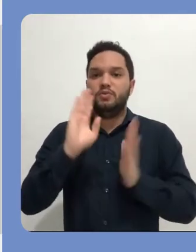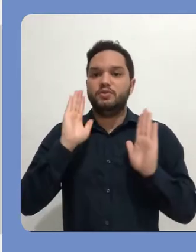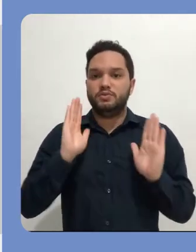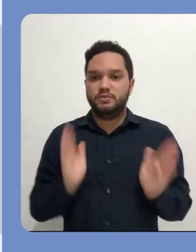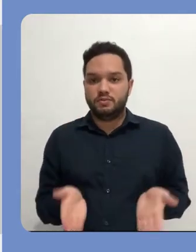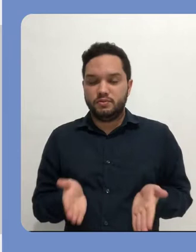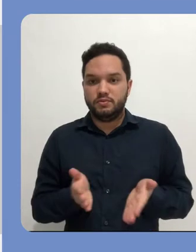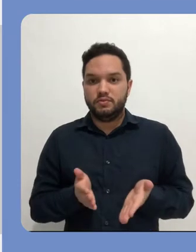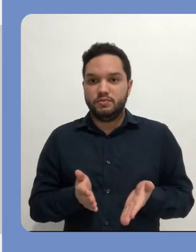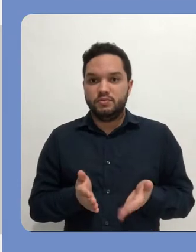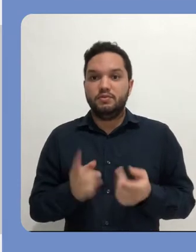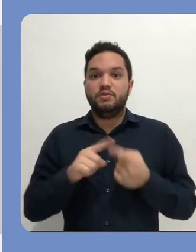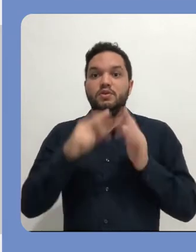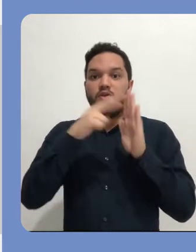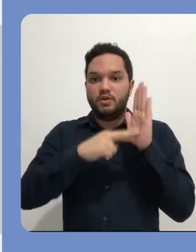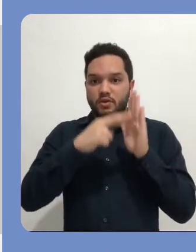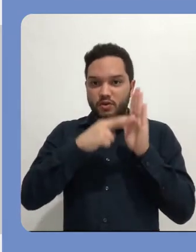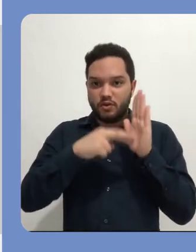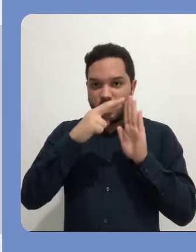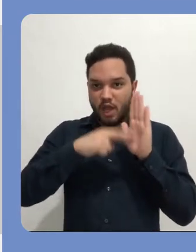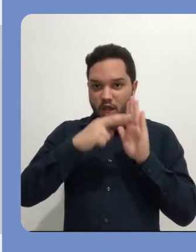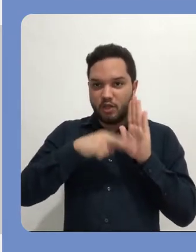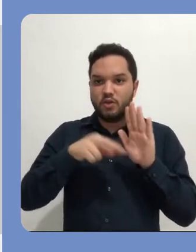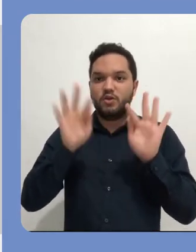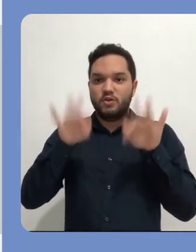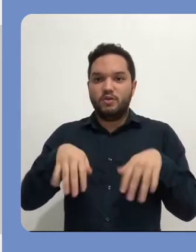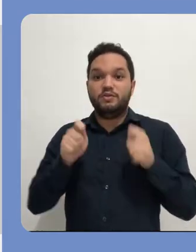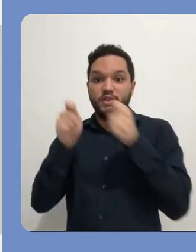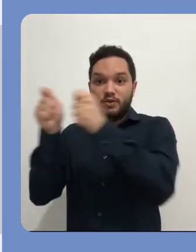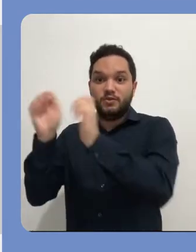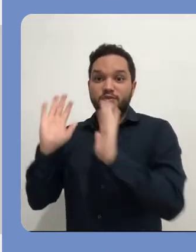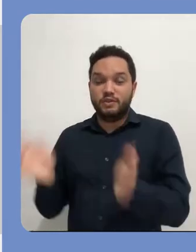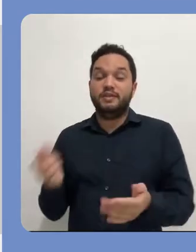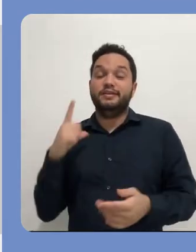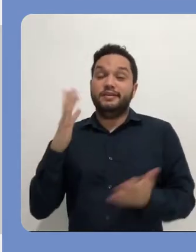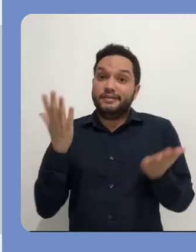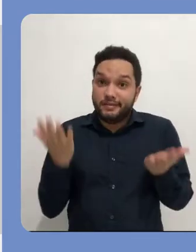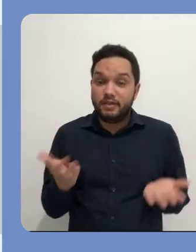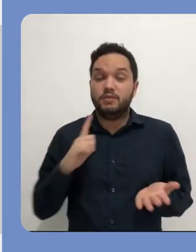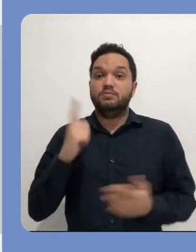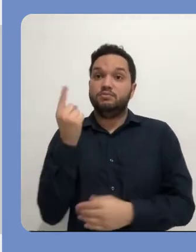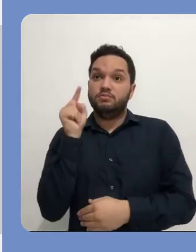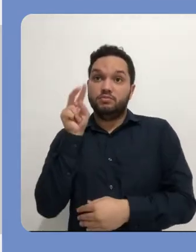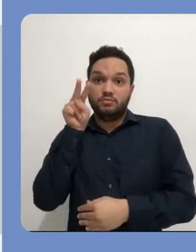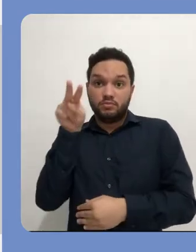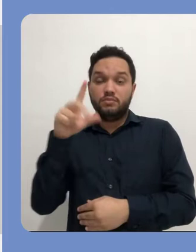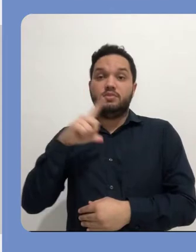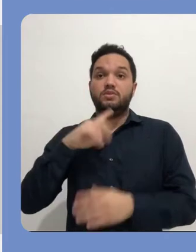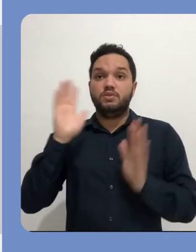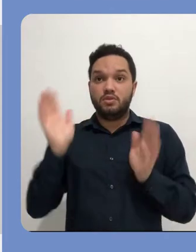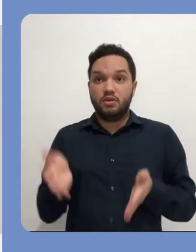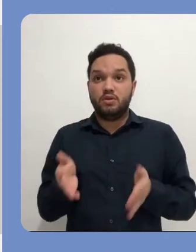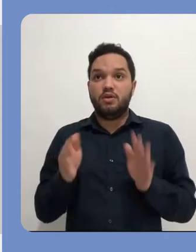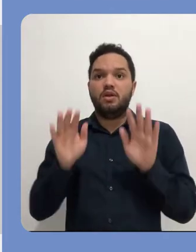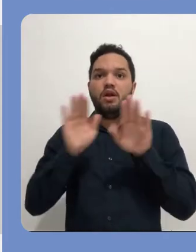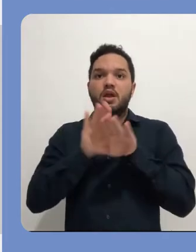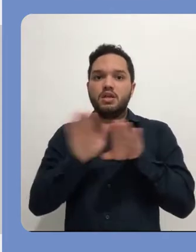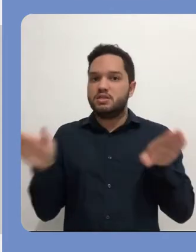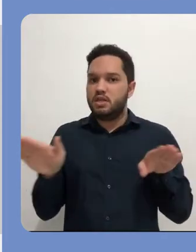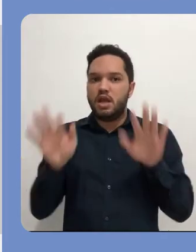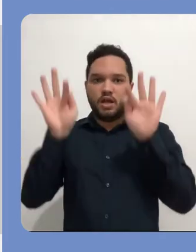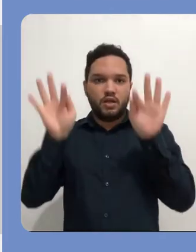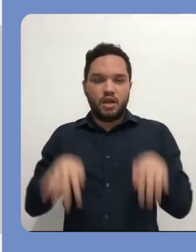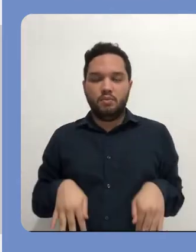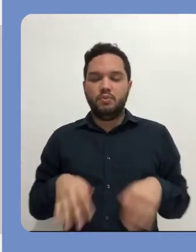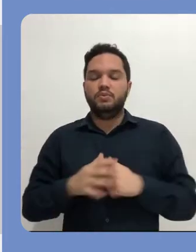atividade que já foi aprovada no SIGPEX e o seu relatório final já foi encaminhado, então ela consta aqui